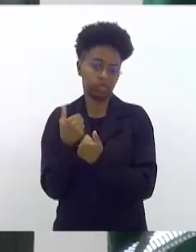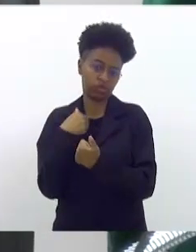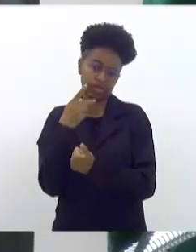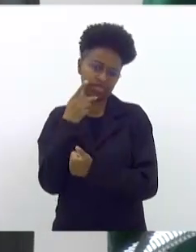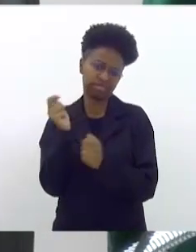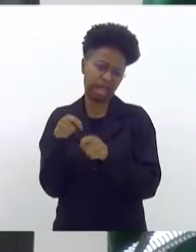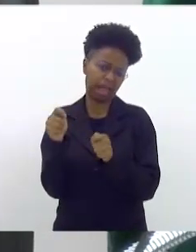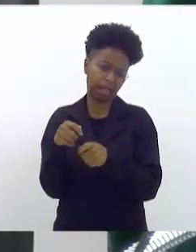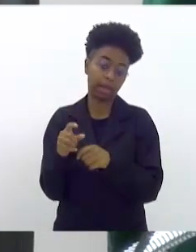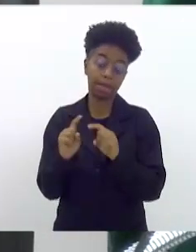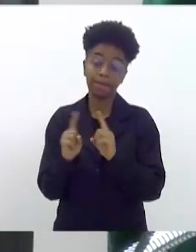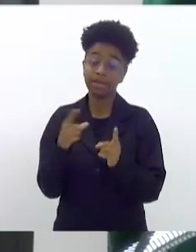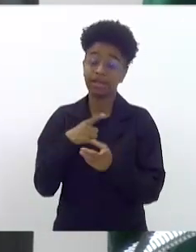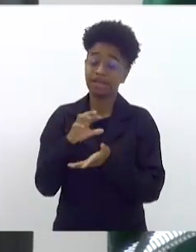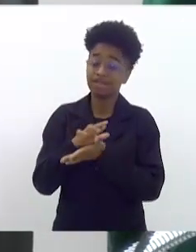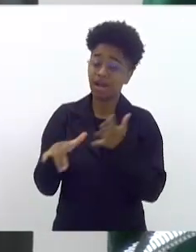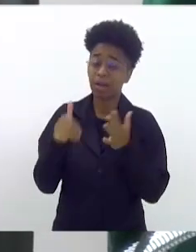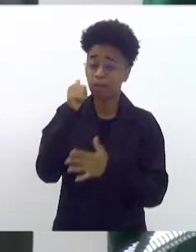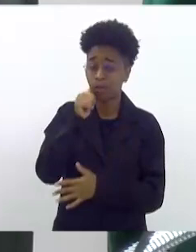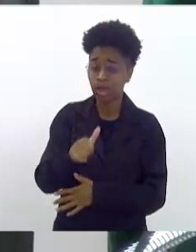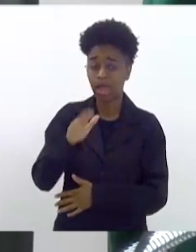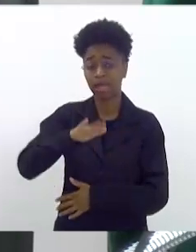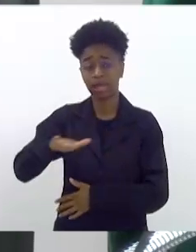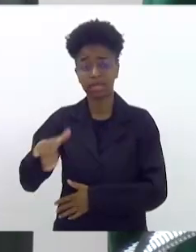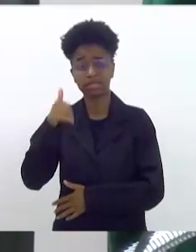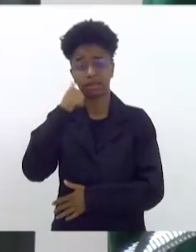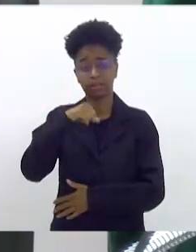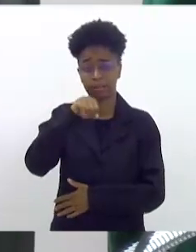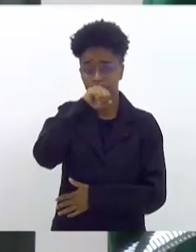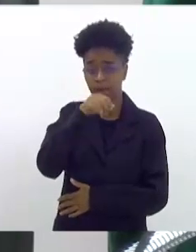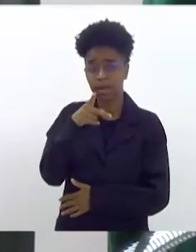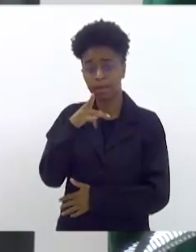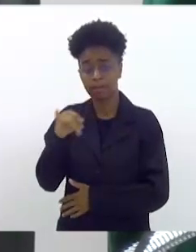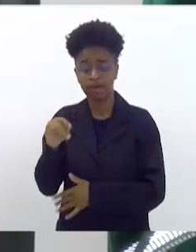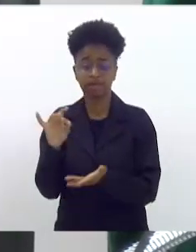letra. Mas a quantidade de mulheres, de crianças, de mães, de pais que estão realmente